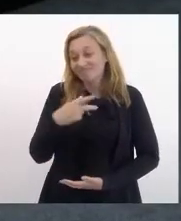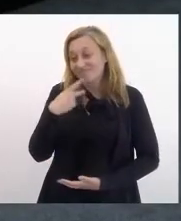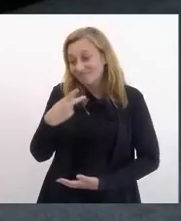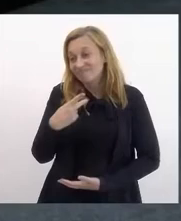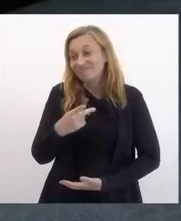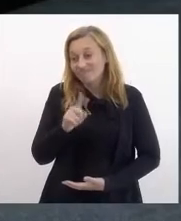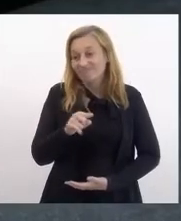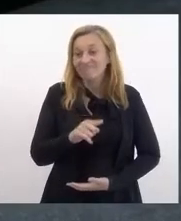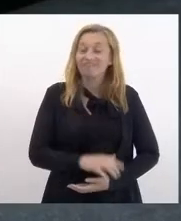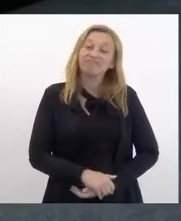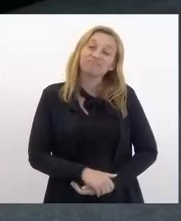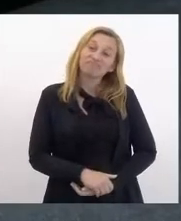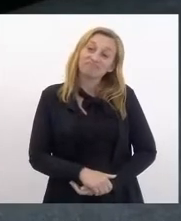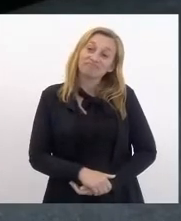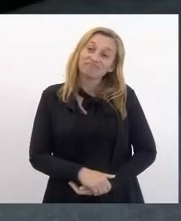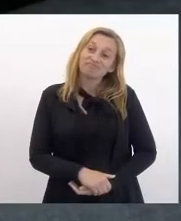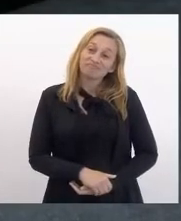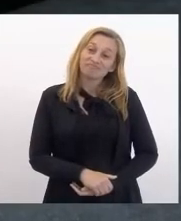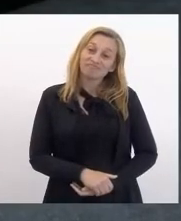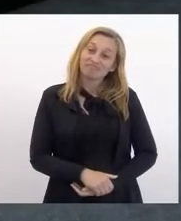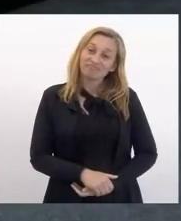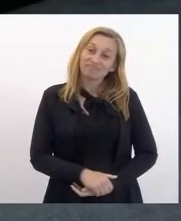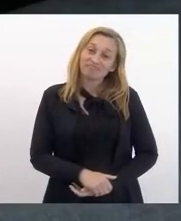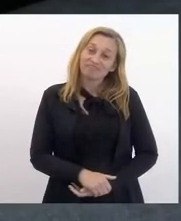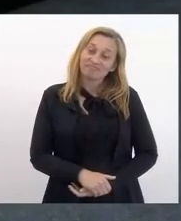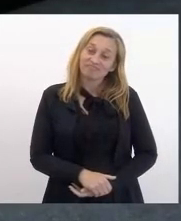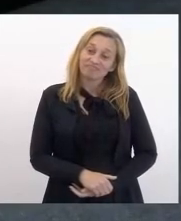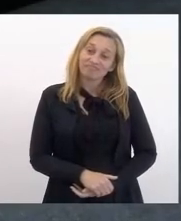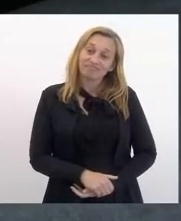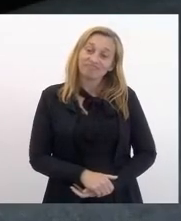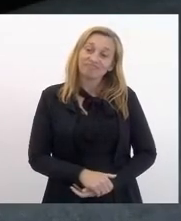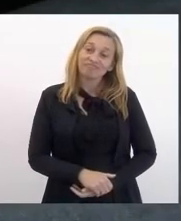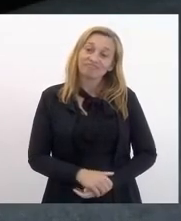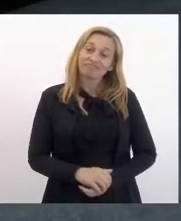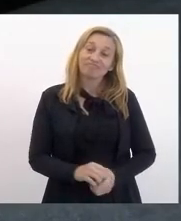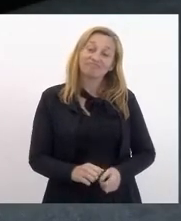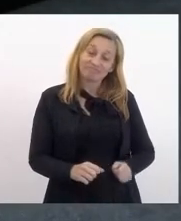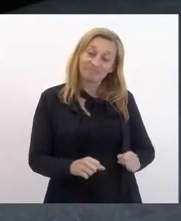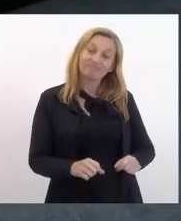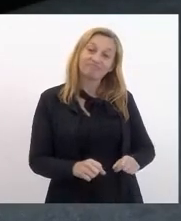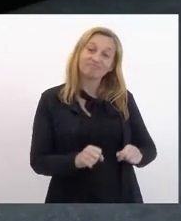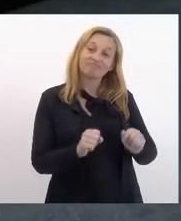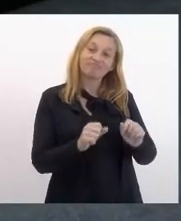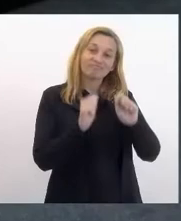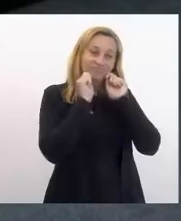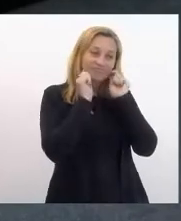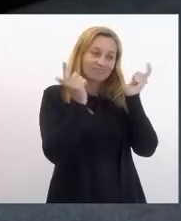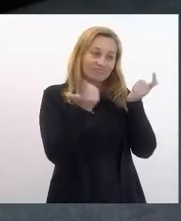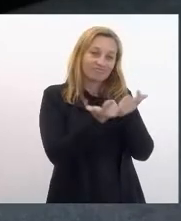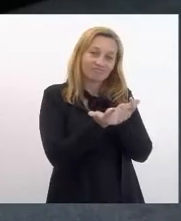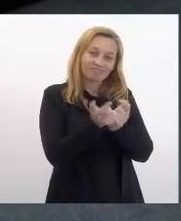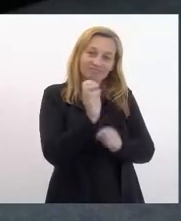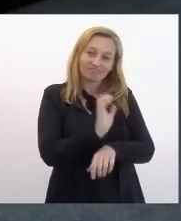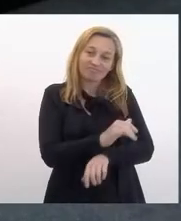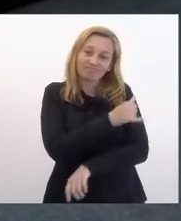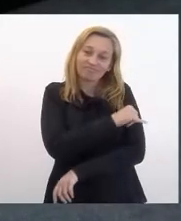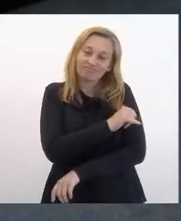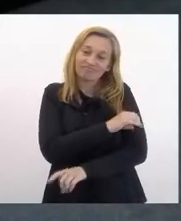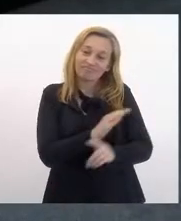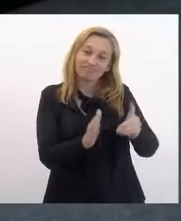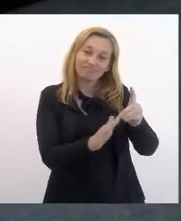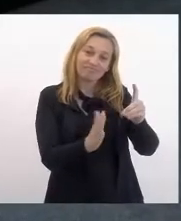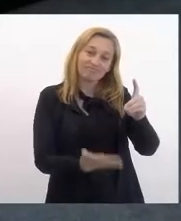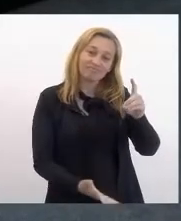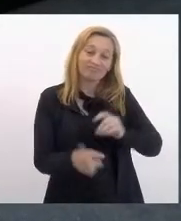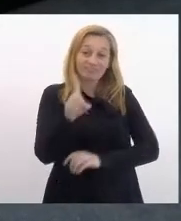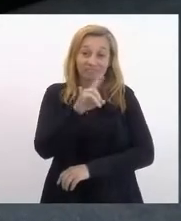Não é? E marcar na Assembleia Legislativa do Estado do Rio de Janeiro que homenagens no